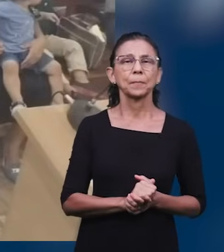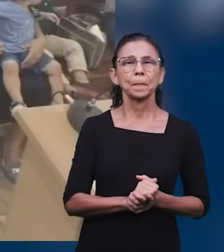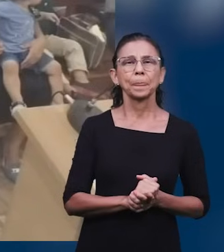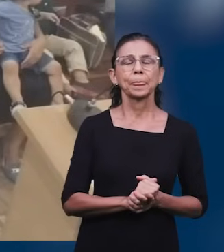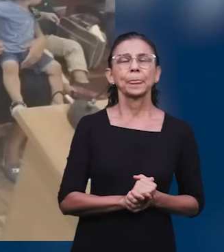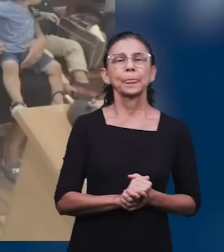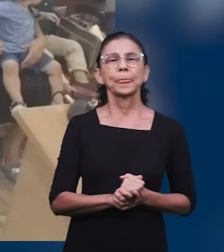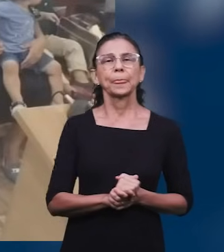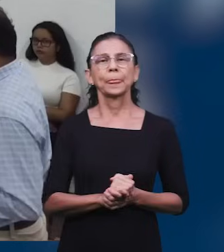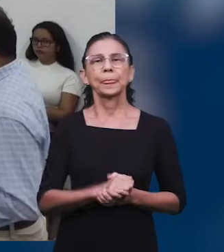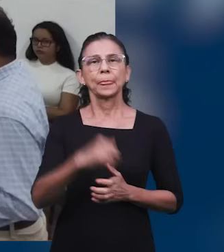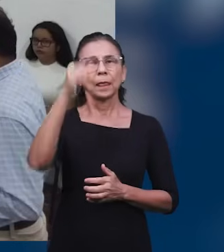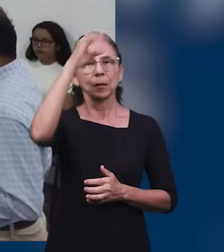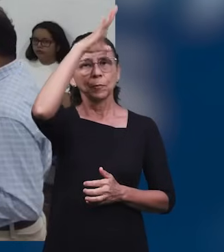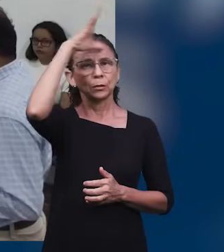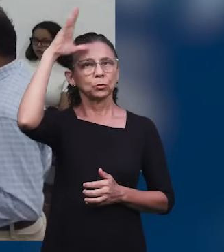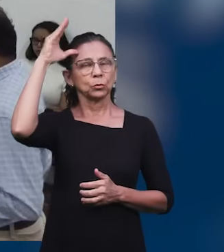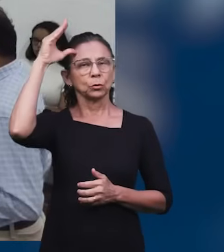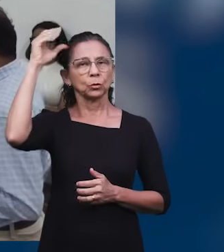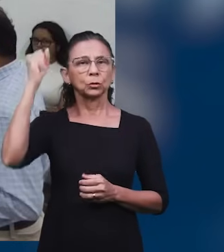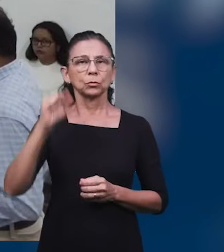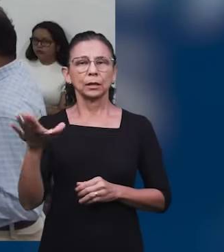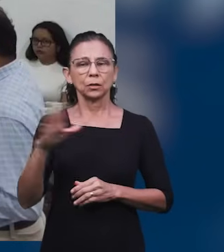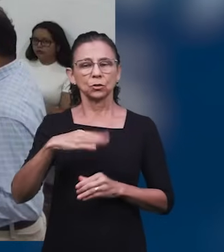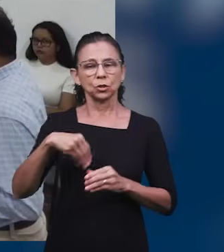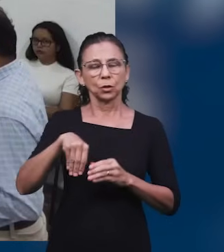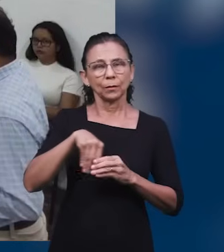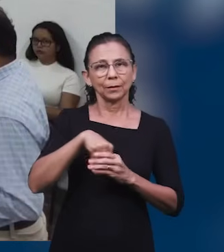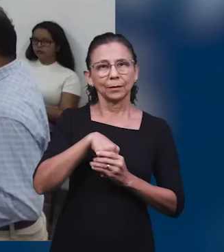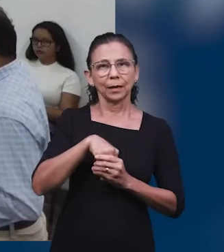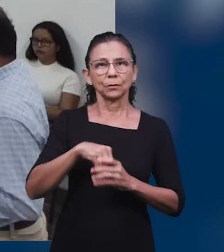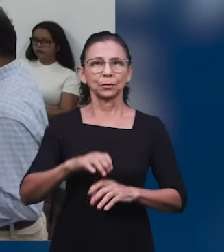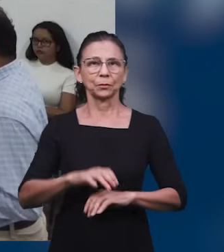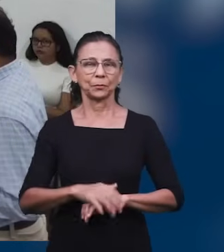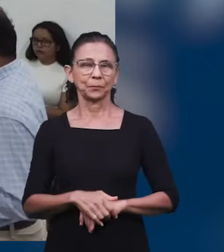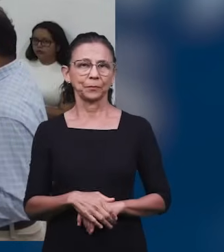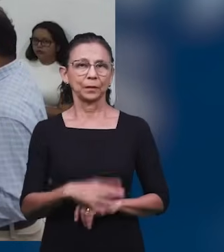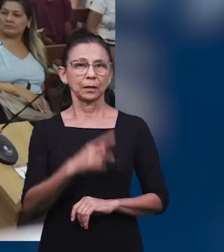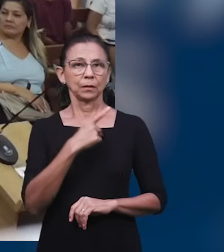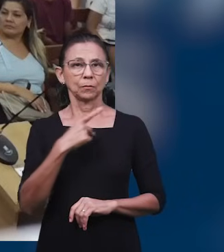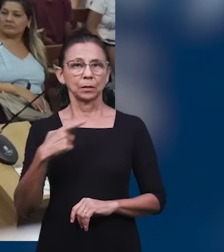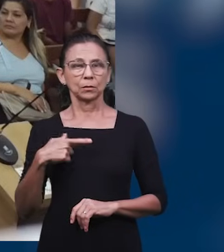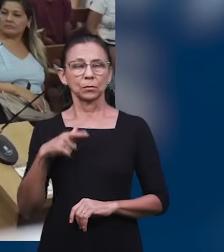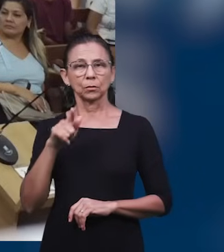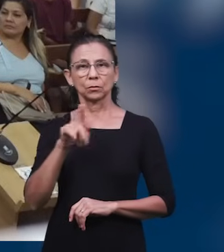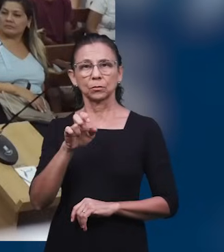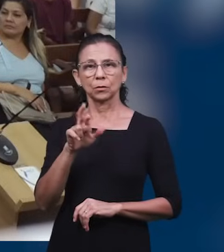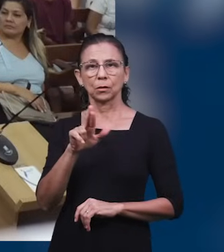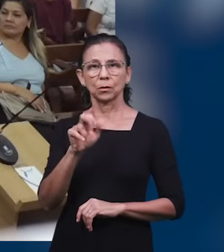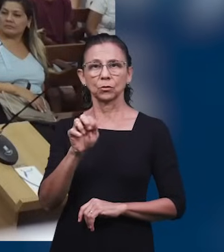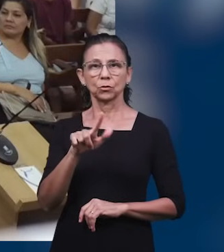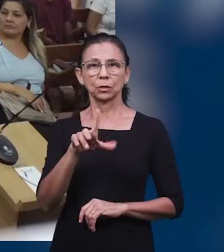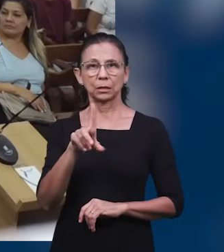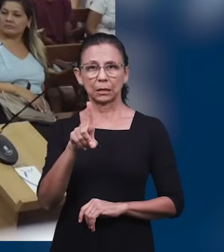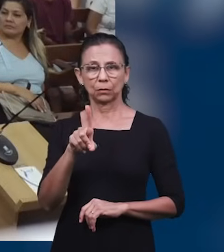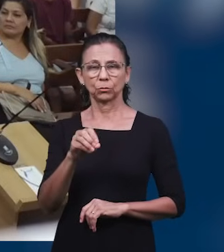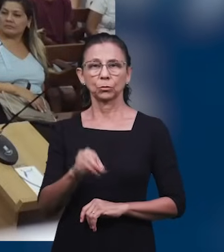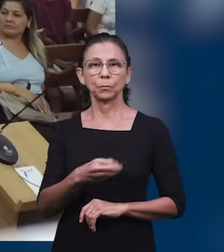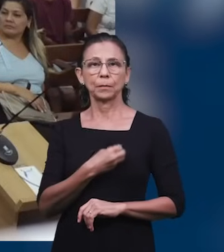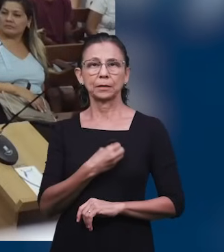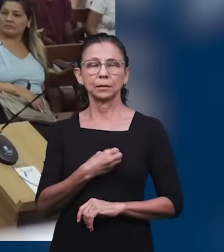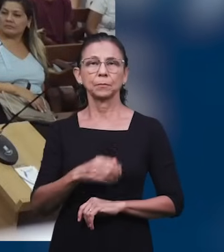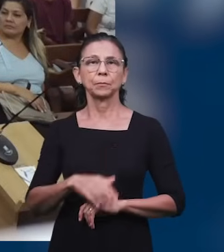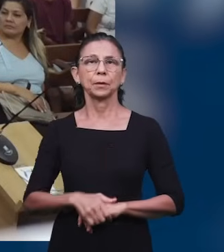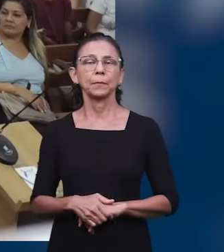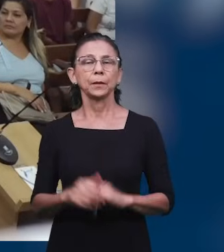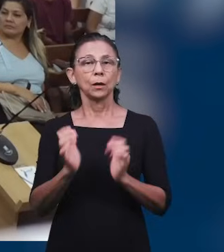de Cuiabá, Mato Grosso, onde o responsável é o pastor Geraldo Pires. Os irmãos contaram com a presença de 110 participantes,